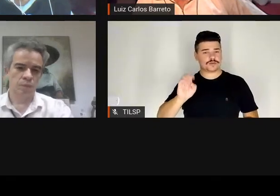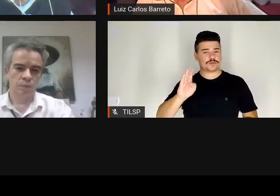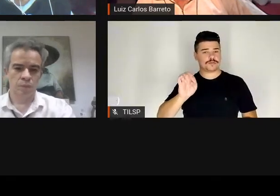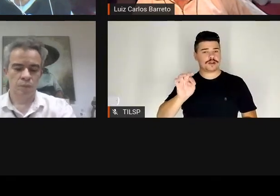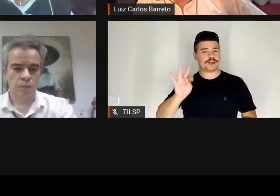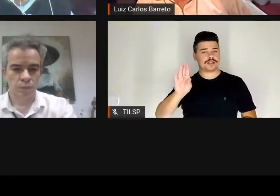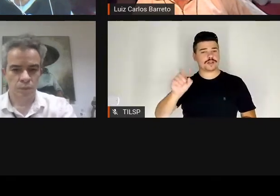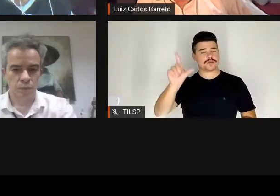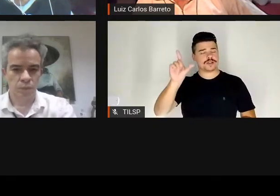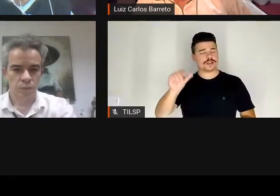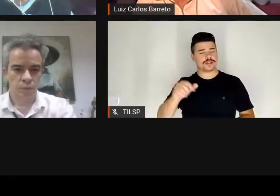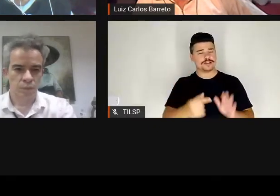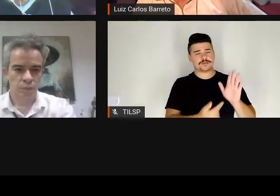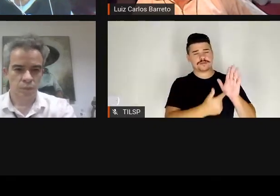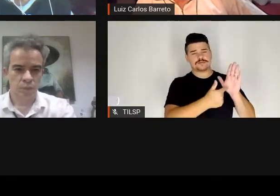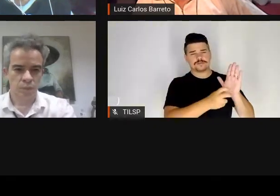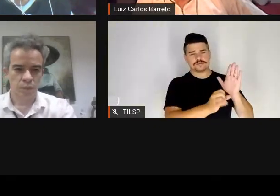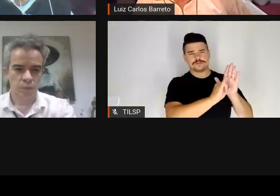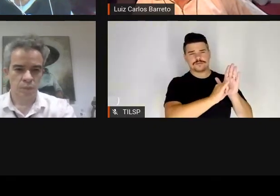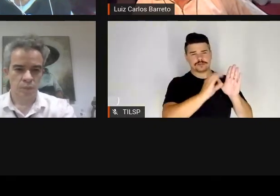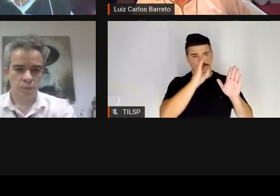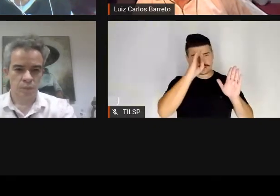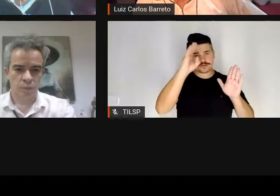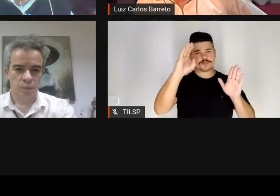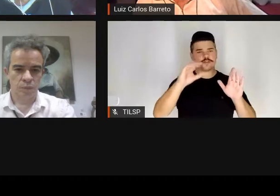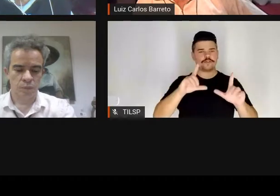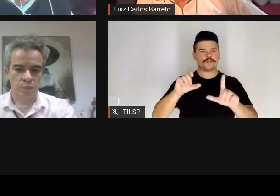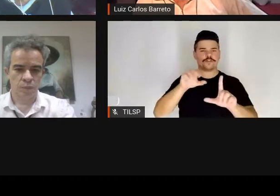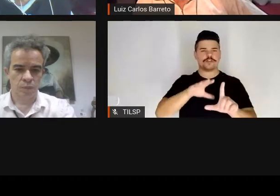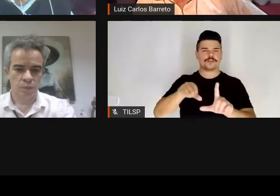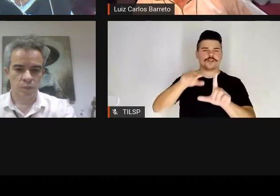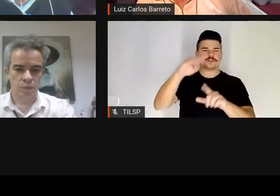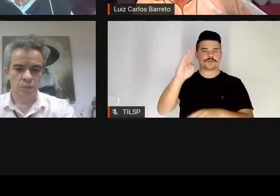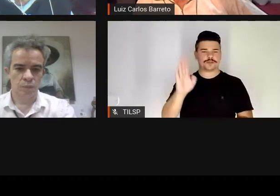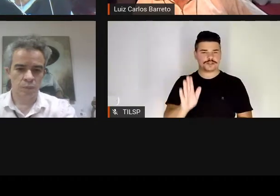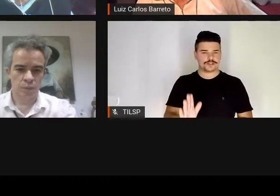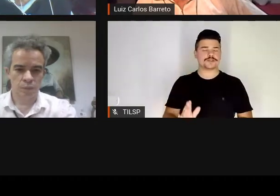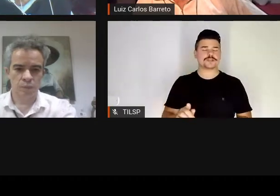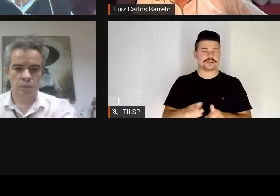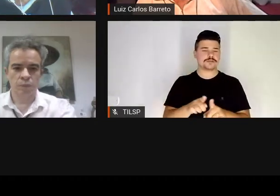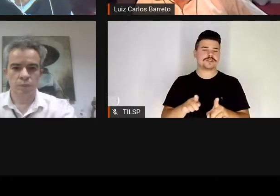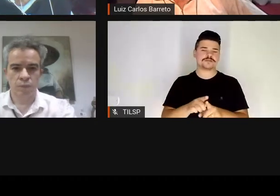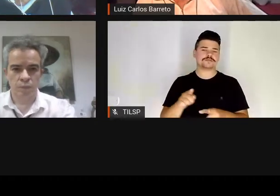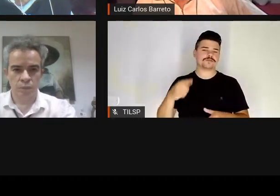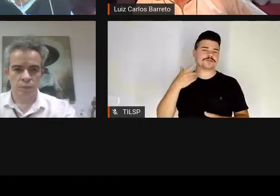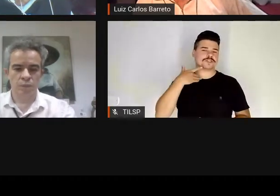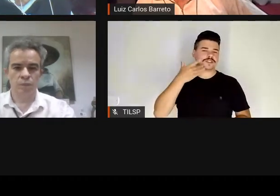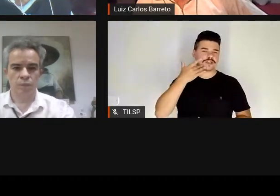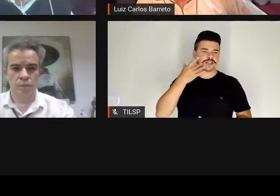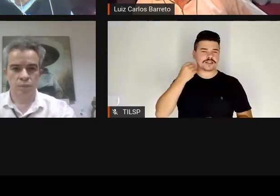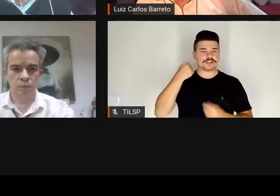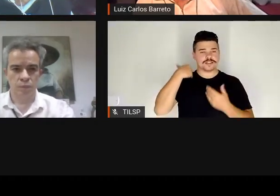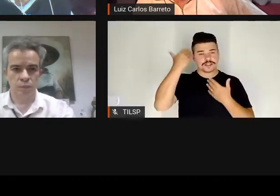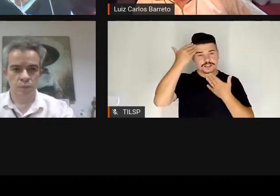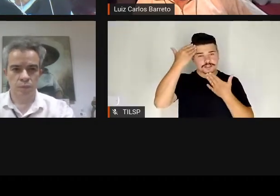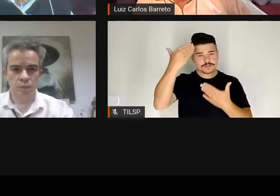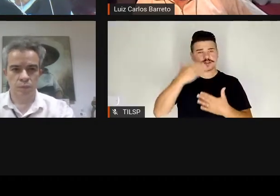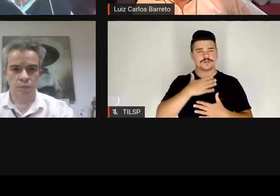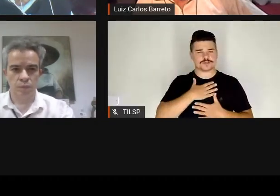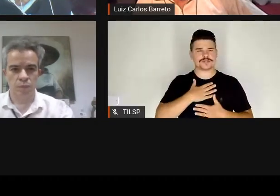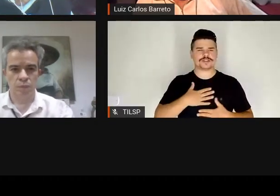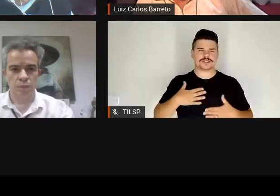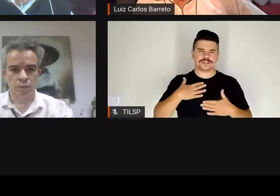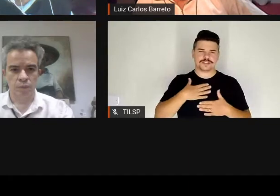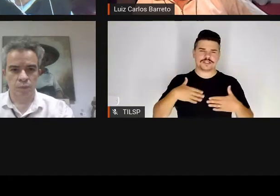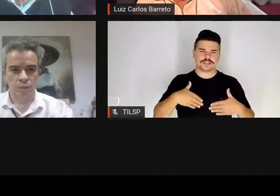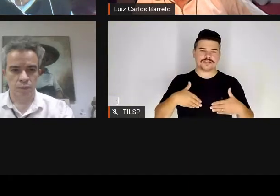brasileira e também cearense. Enfim, registro aqui meus muitos agradecimentos e satisfação da Fundação